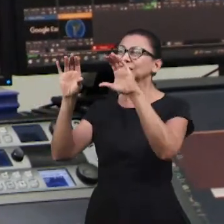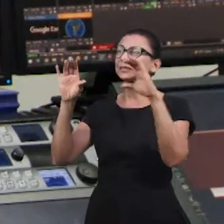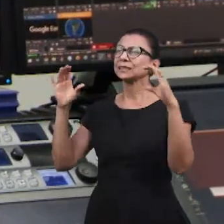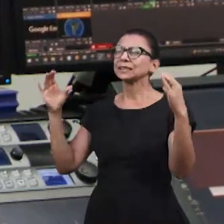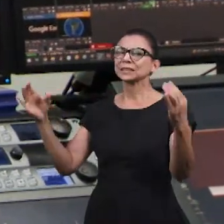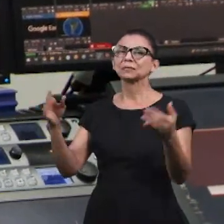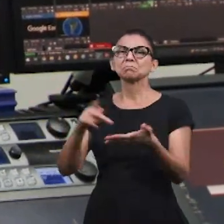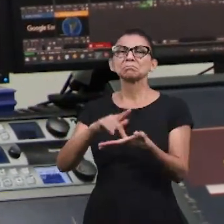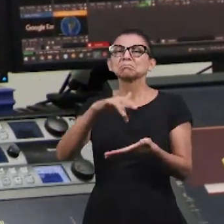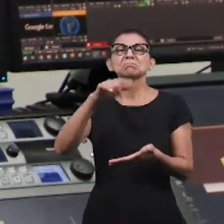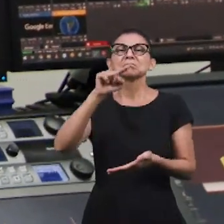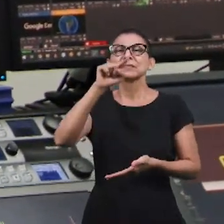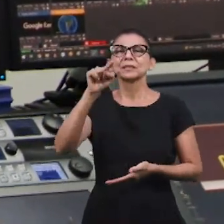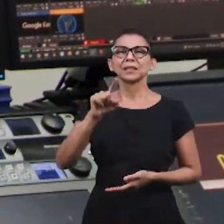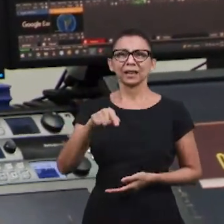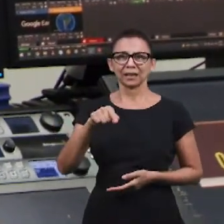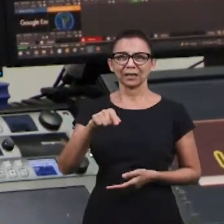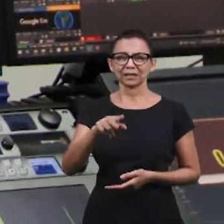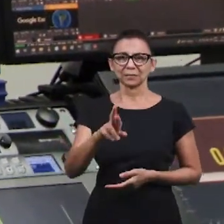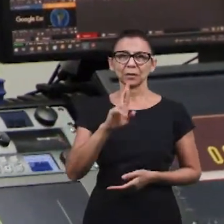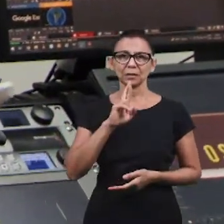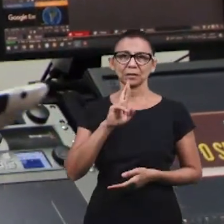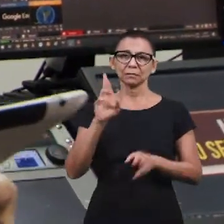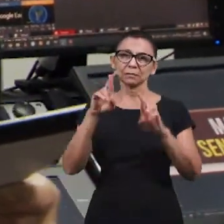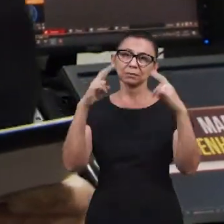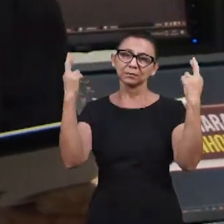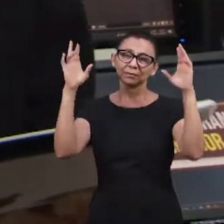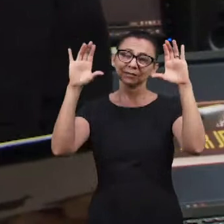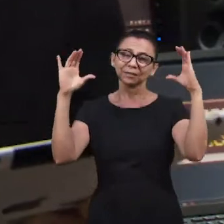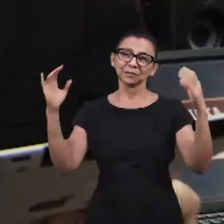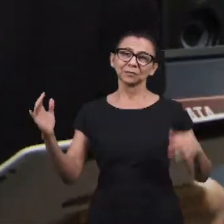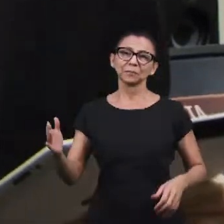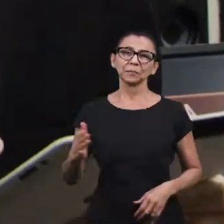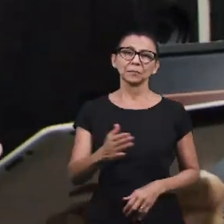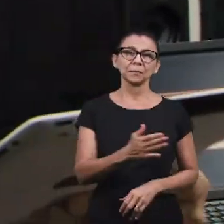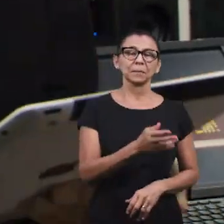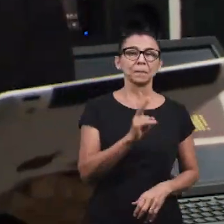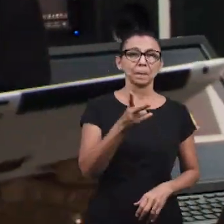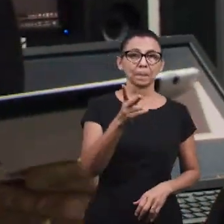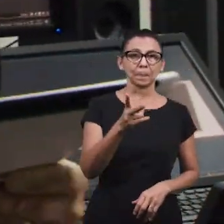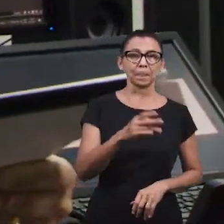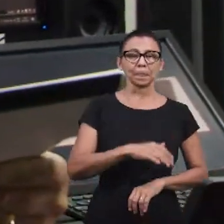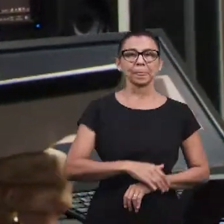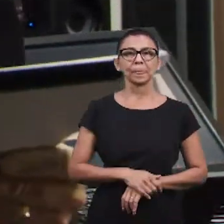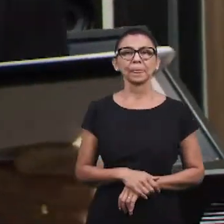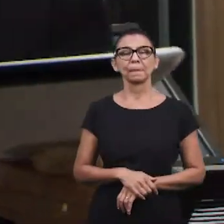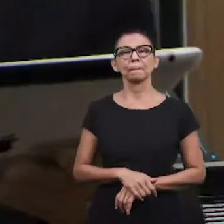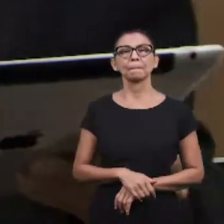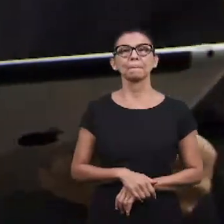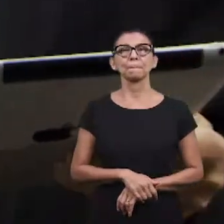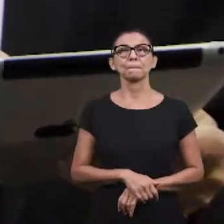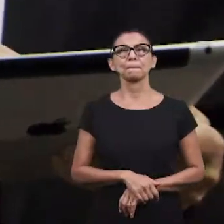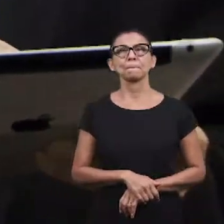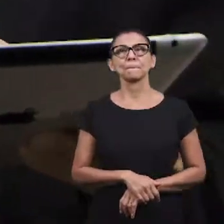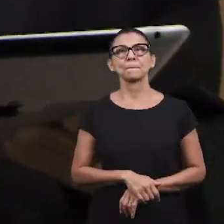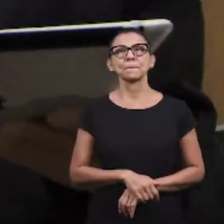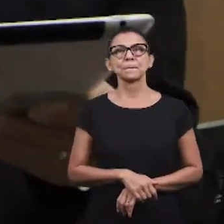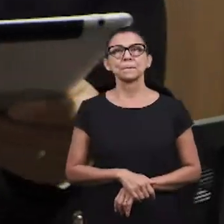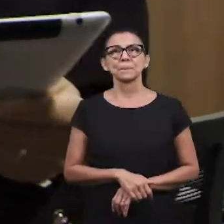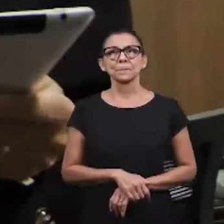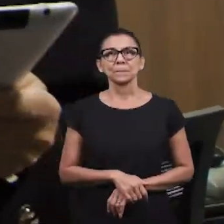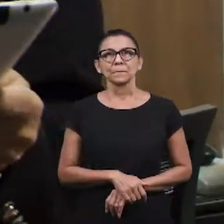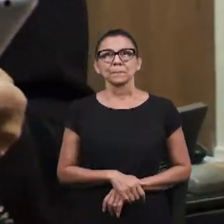esse? Esse tesouro é o reino dos céus. Mas ainda, na pergunta B, nós vamos agora colocar